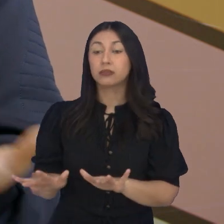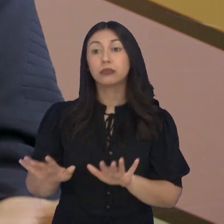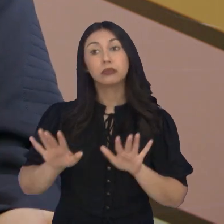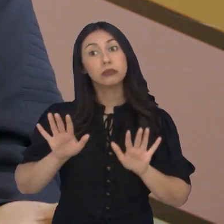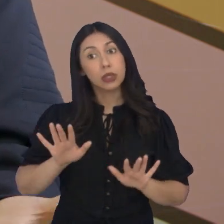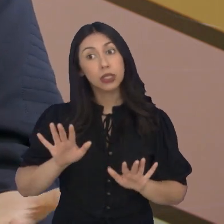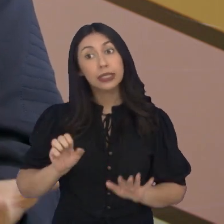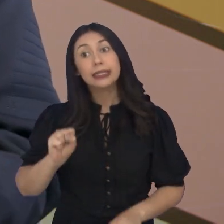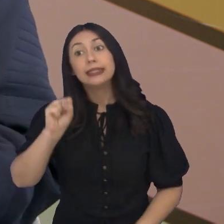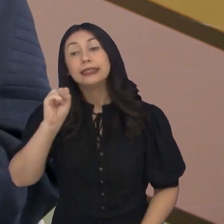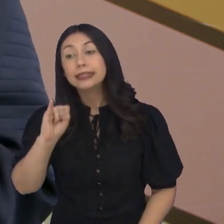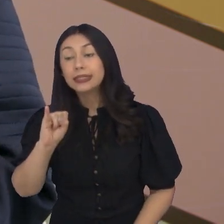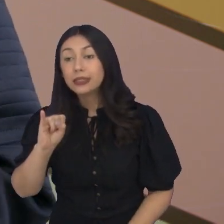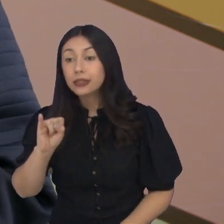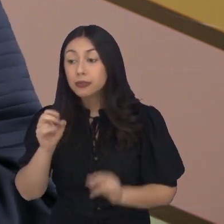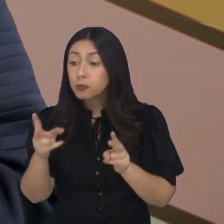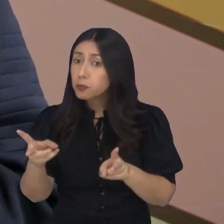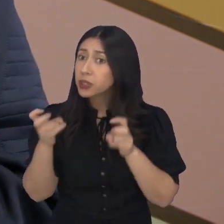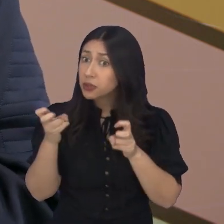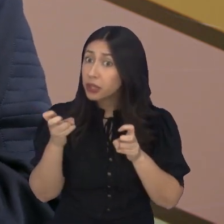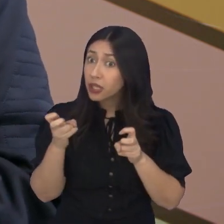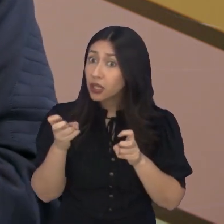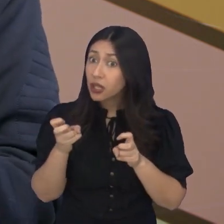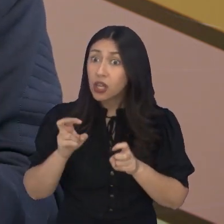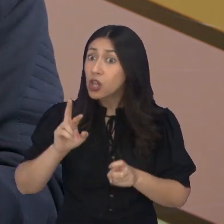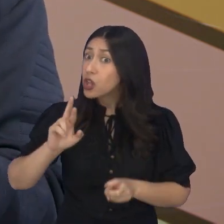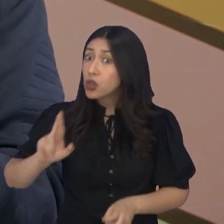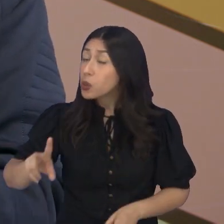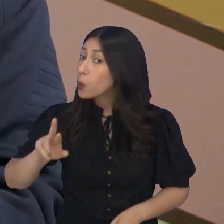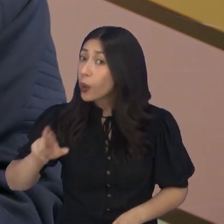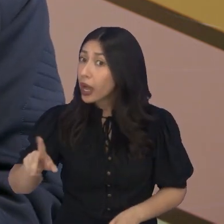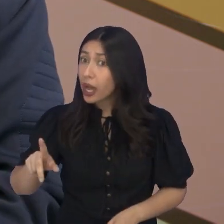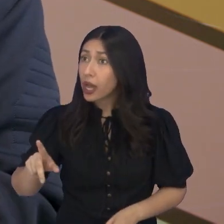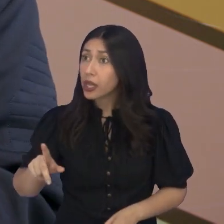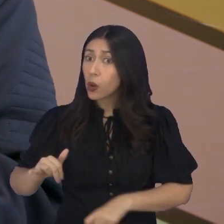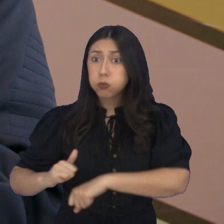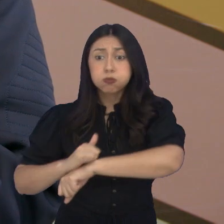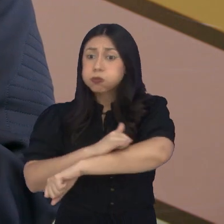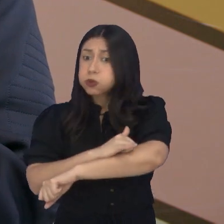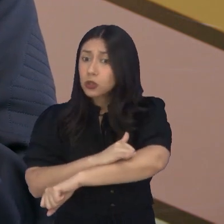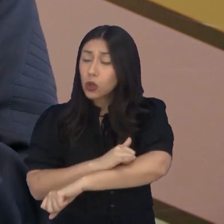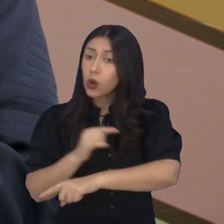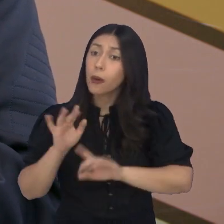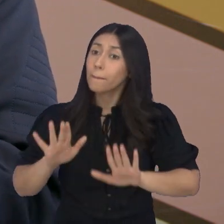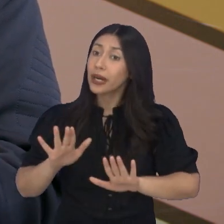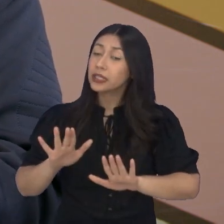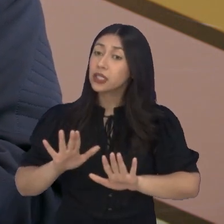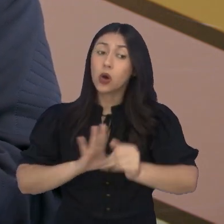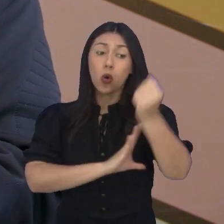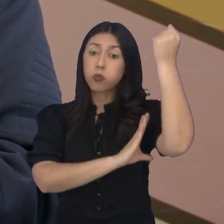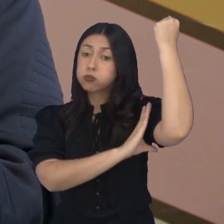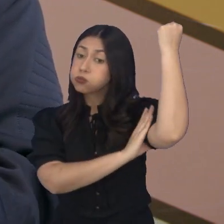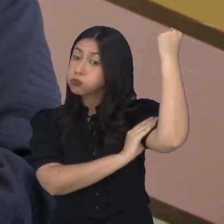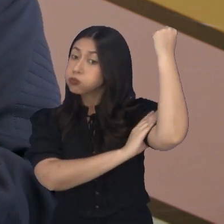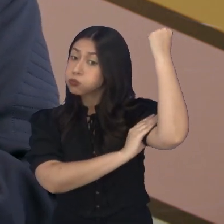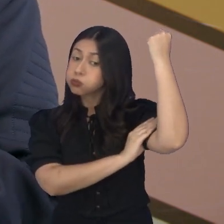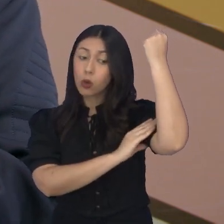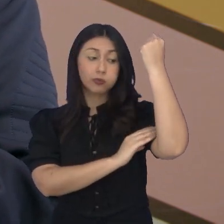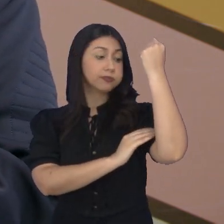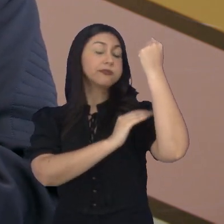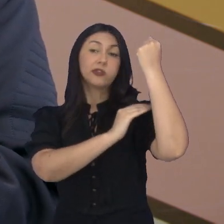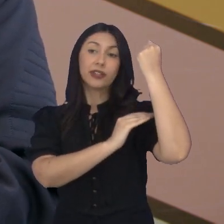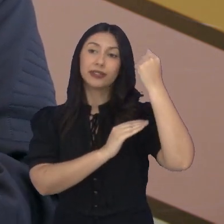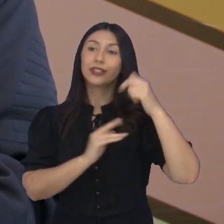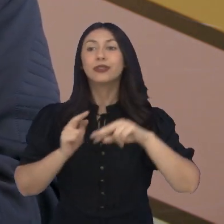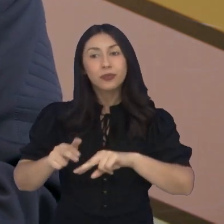se você parar a pensar, ela ganhou 2 quilos de massa magra. Foi um resultado excelente, mas ela não sabe. Nesse sentido, uma pessoa que é ansiosa